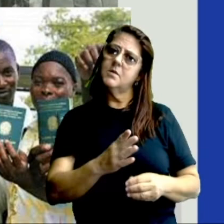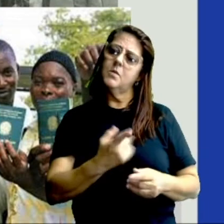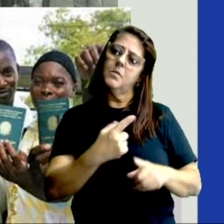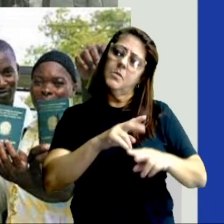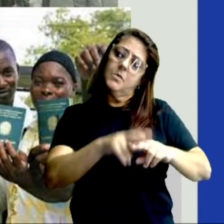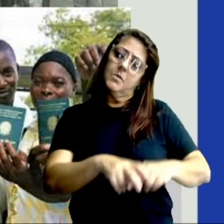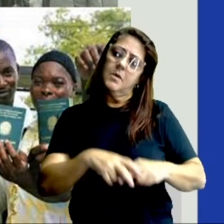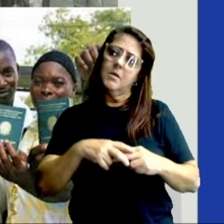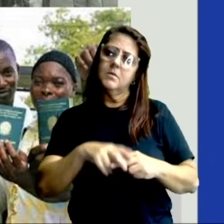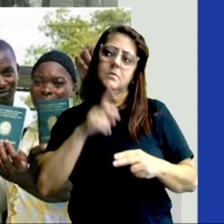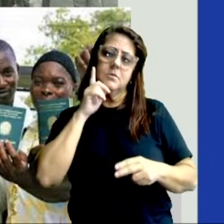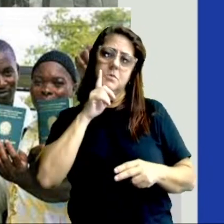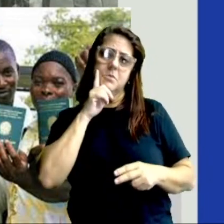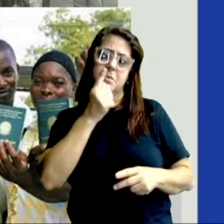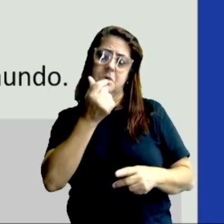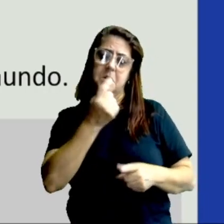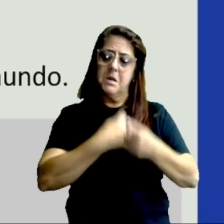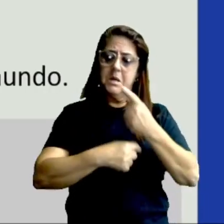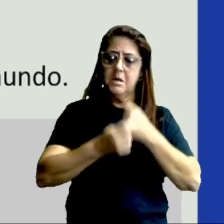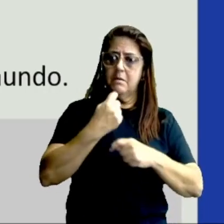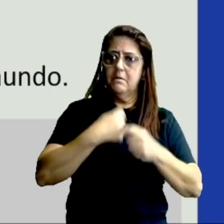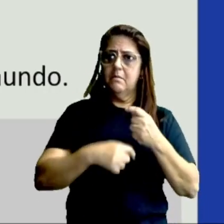aí nos Estados Unidos